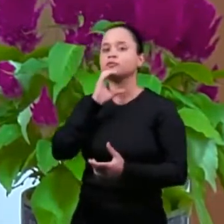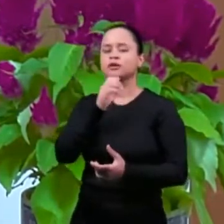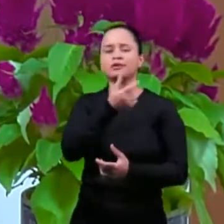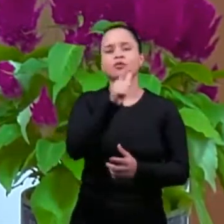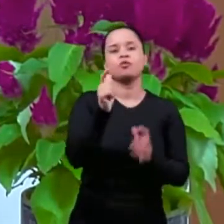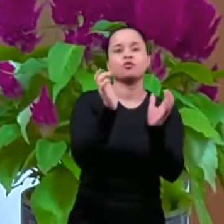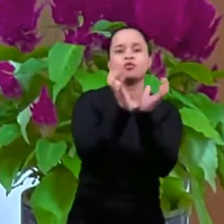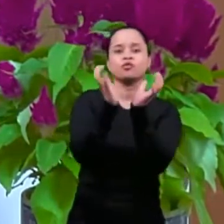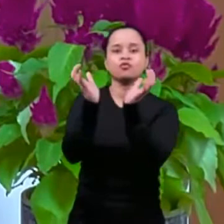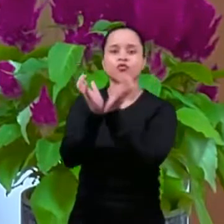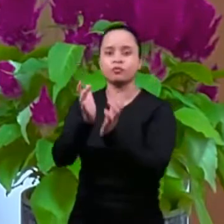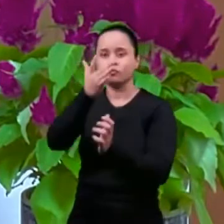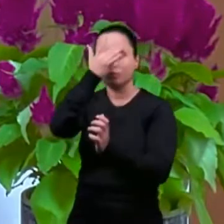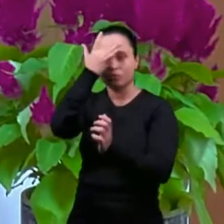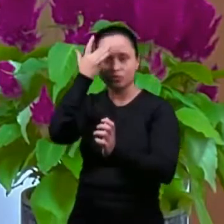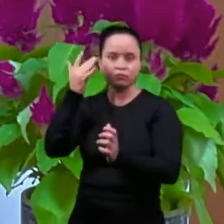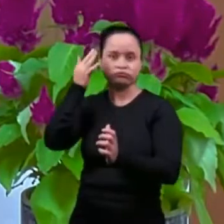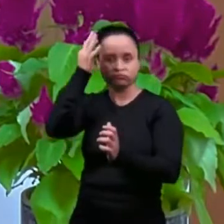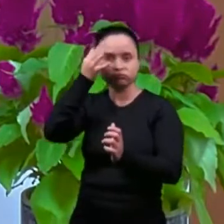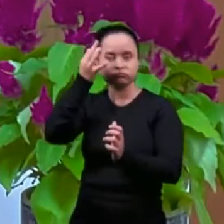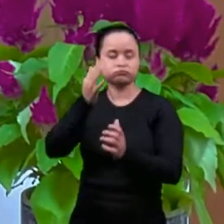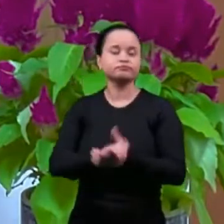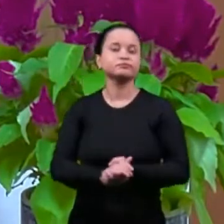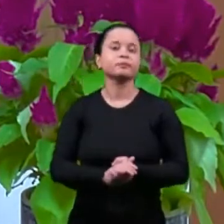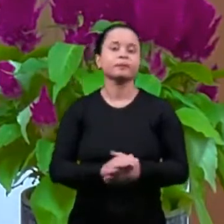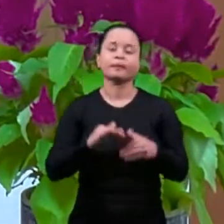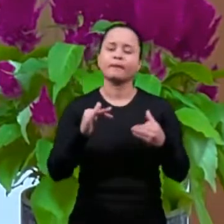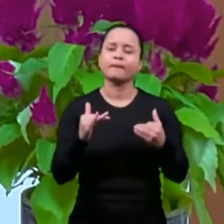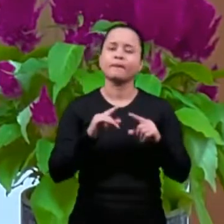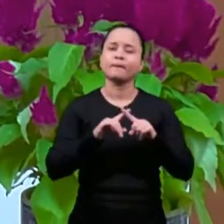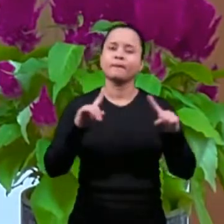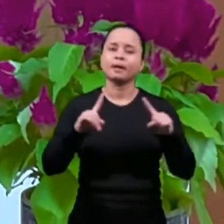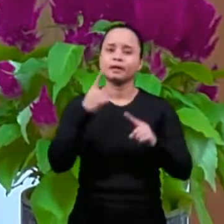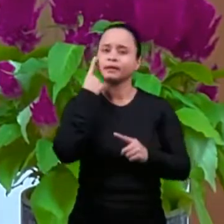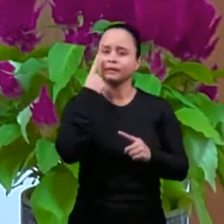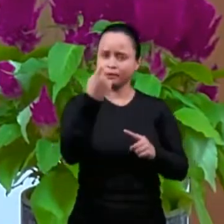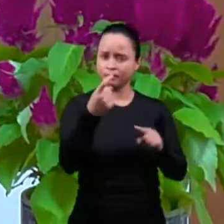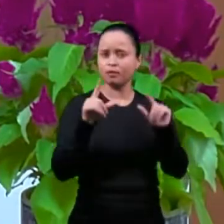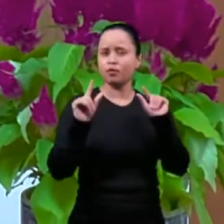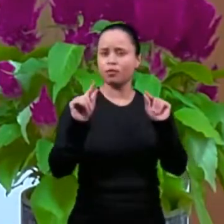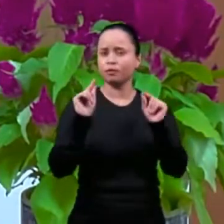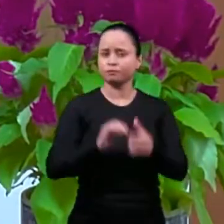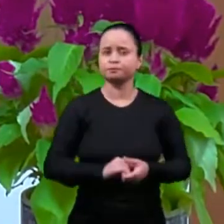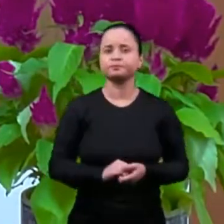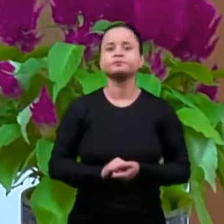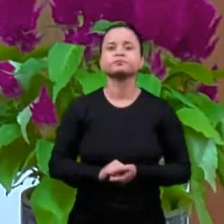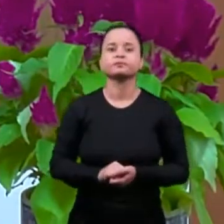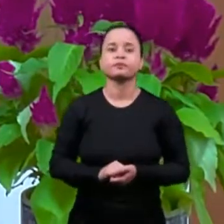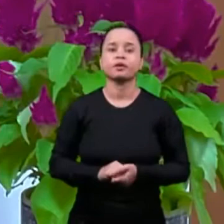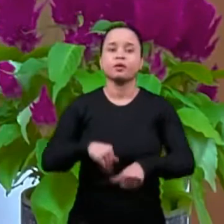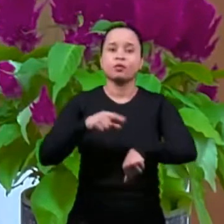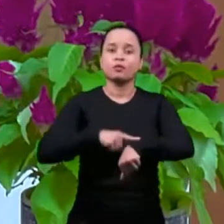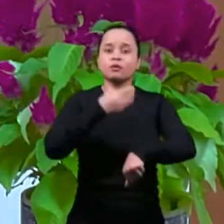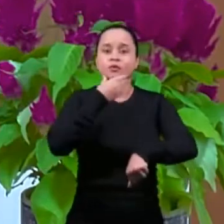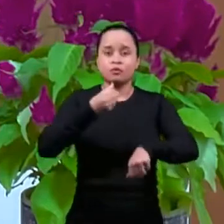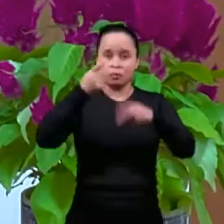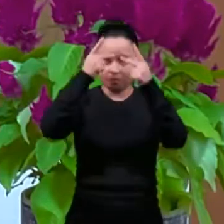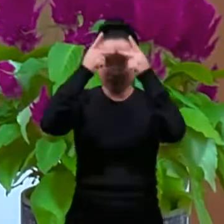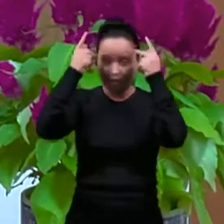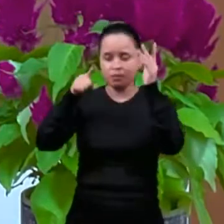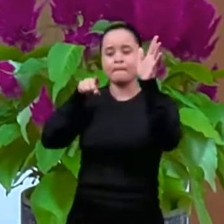de pensadores. Mas o que é interessante é que quando Pilatos fez essa